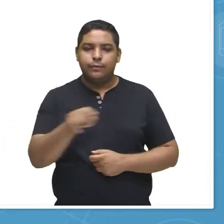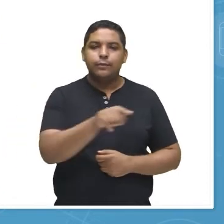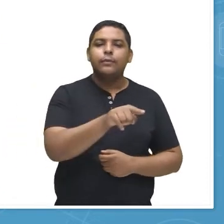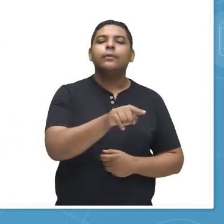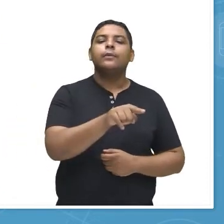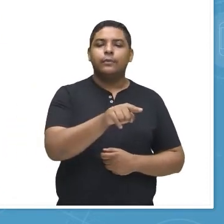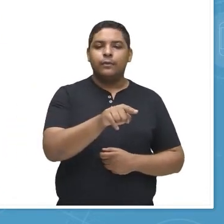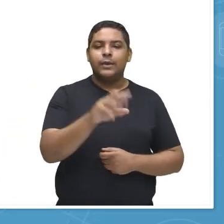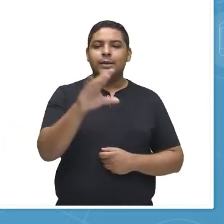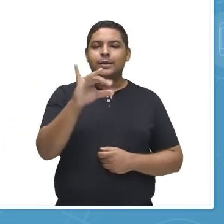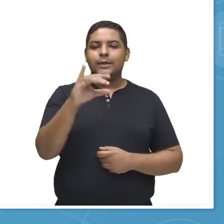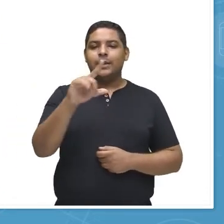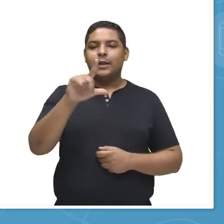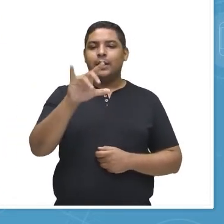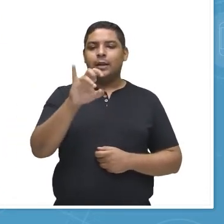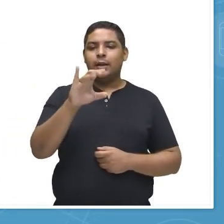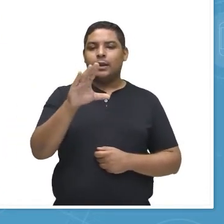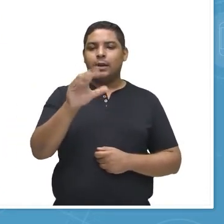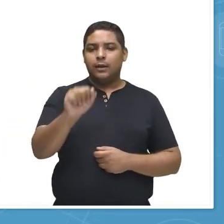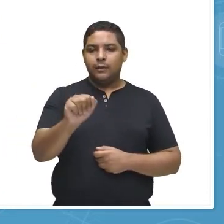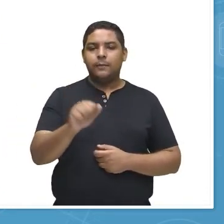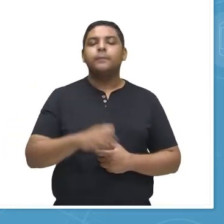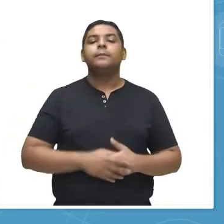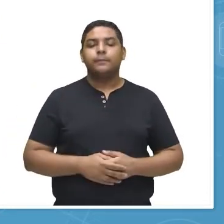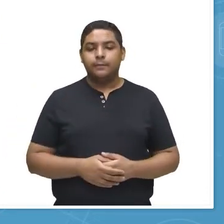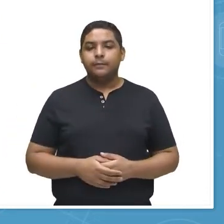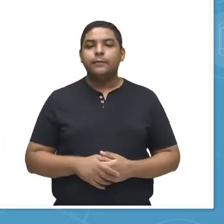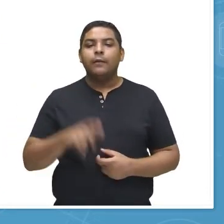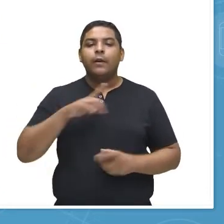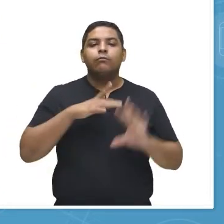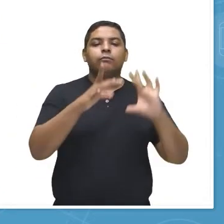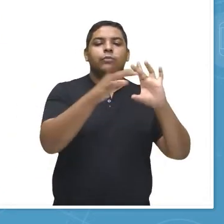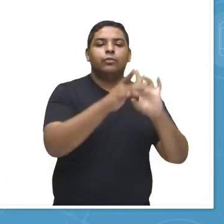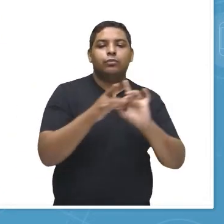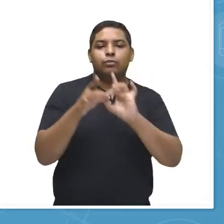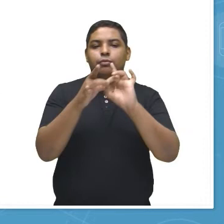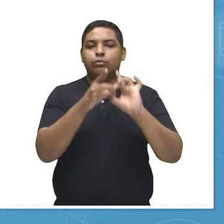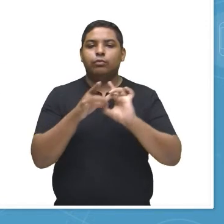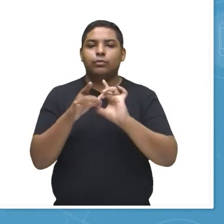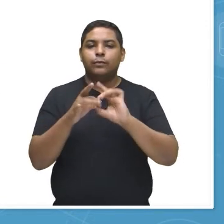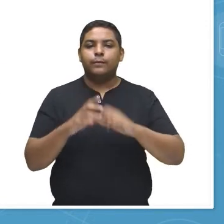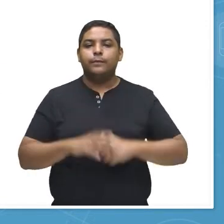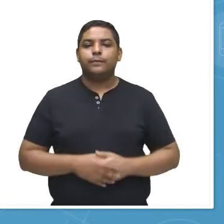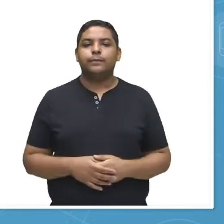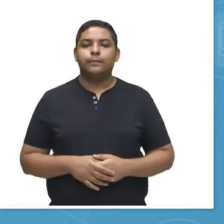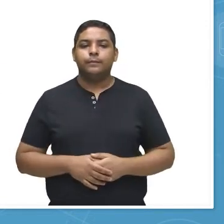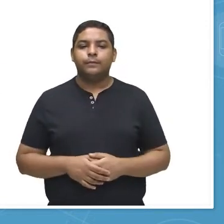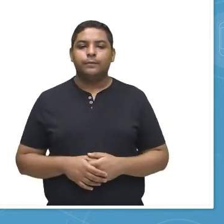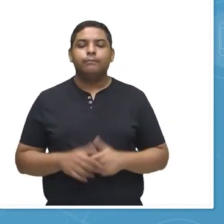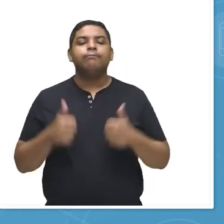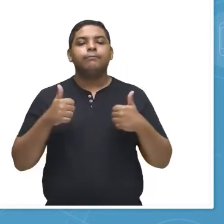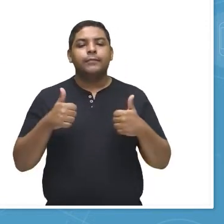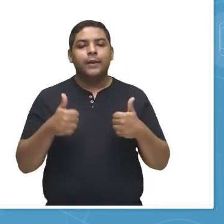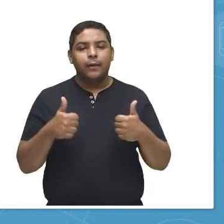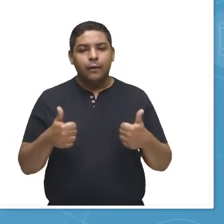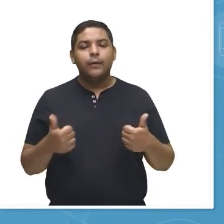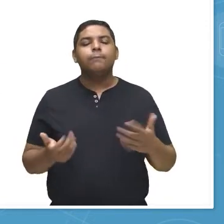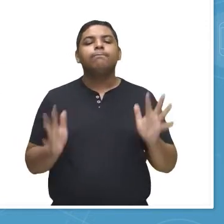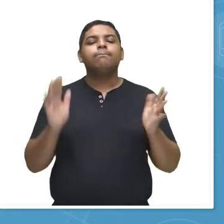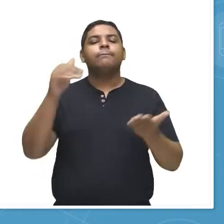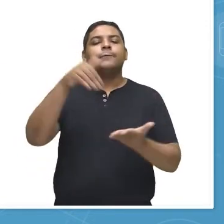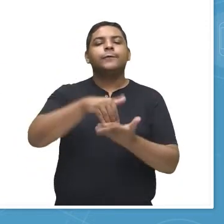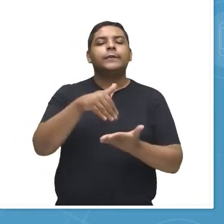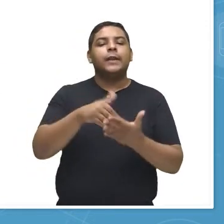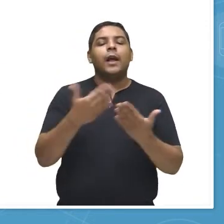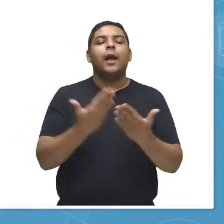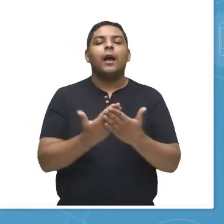mais cíclica. As cidades acabam sendo mais integradas entre si. Tá bom, pessoal? Então chegamos aí ao fim da